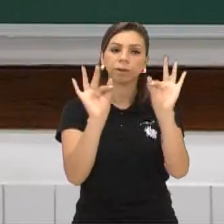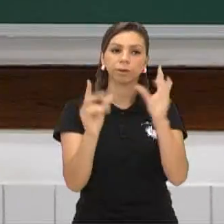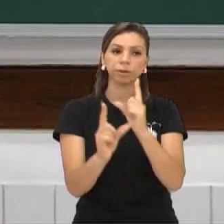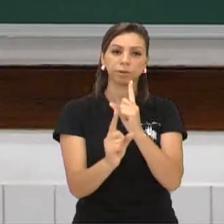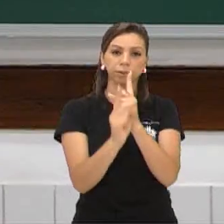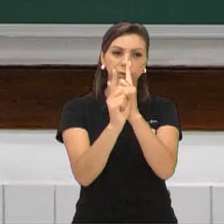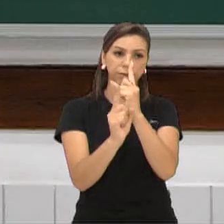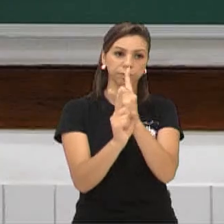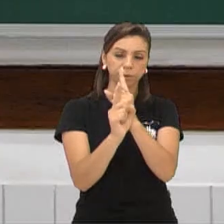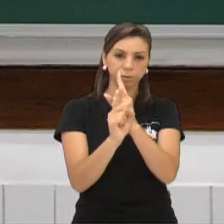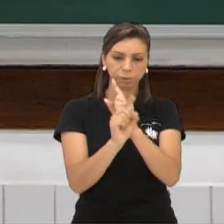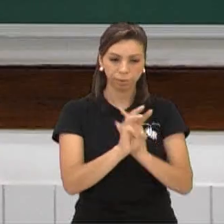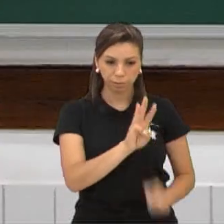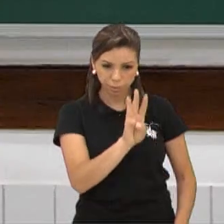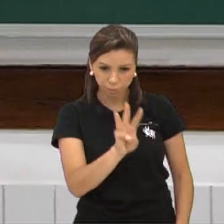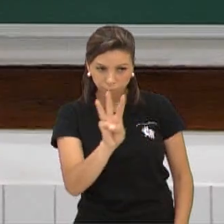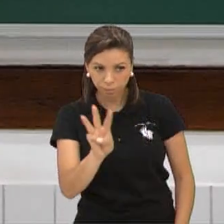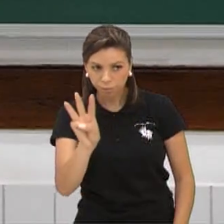Elian Alabilucci, de